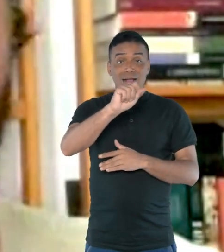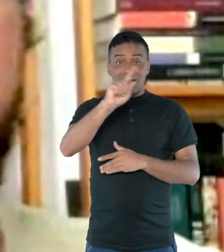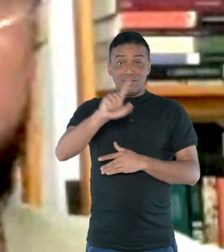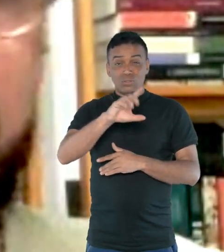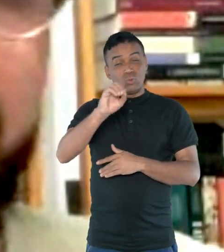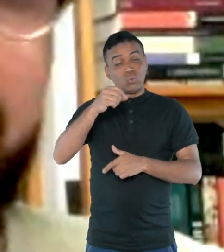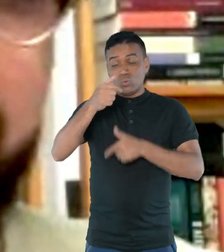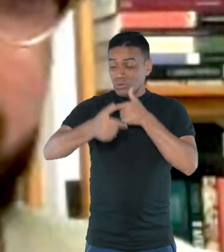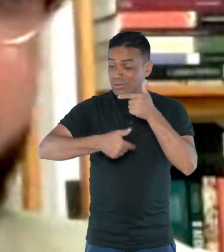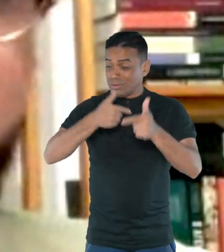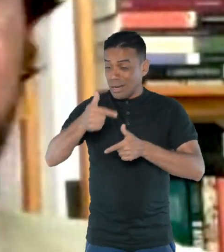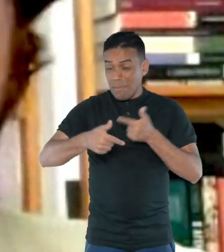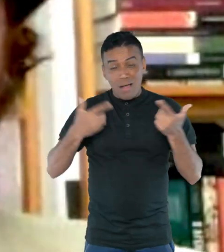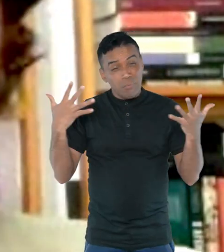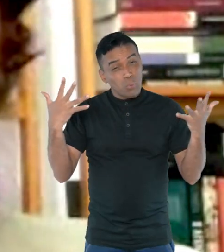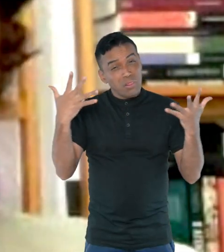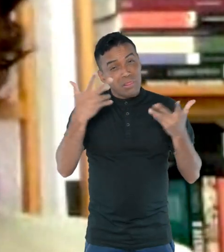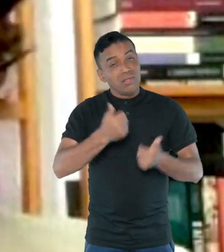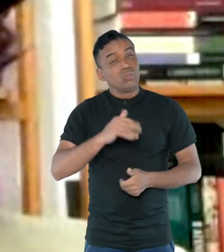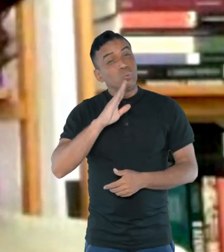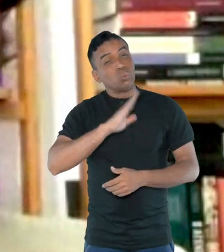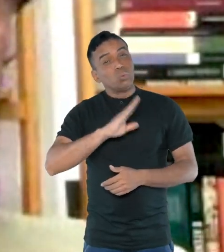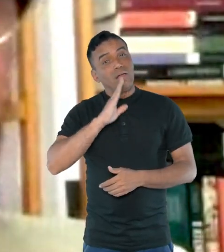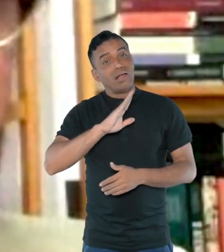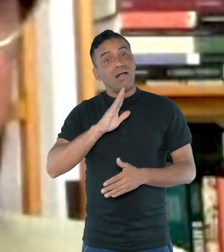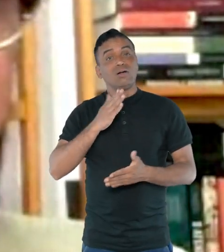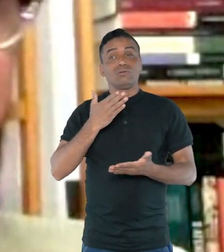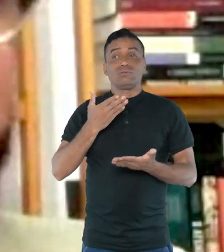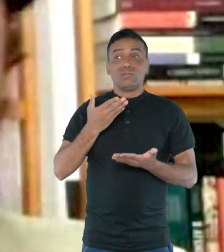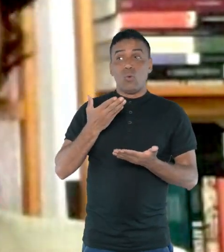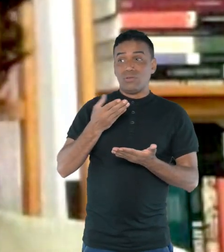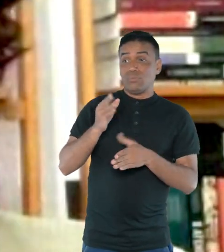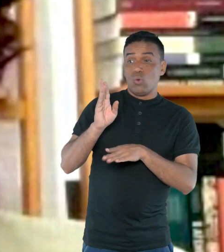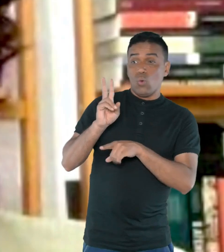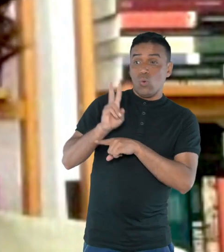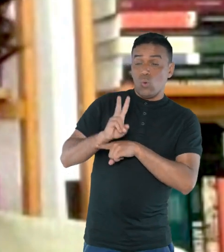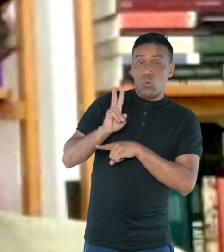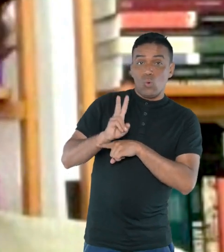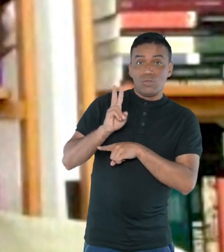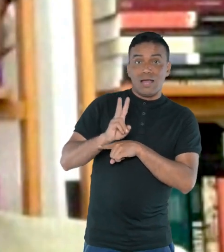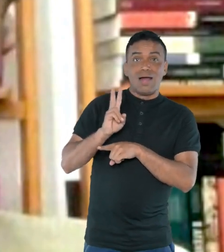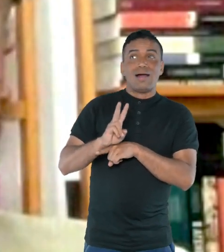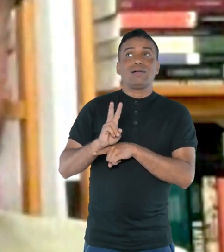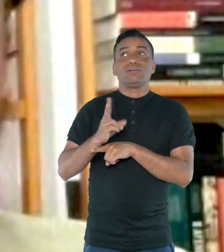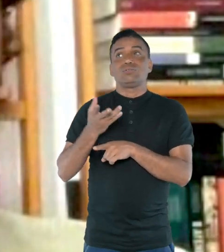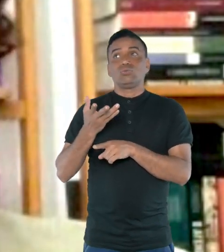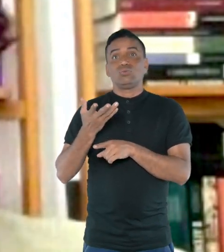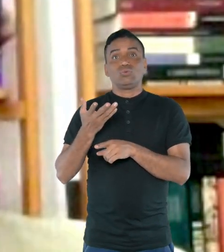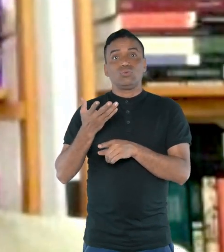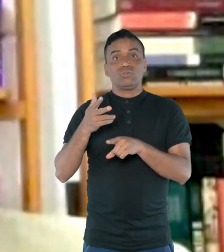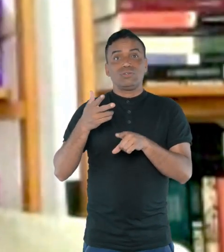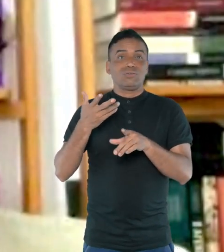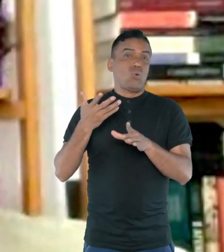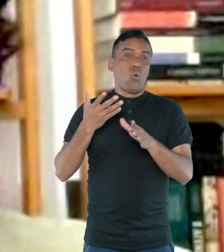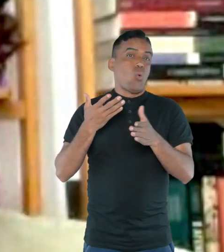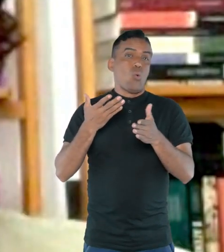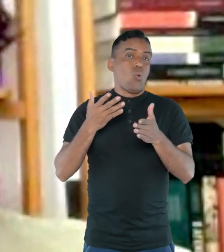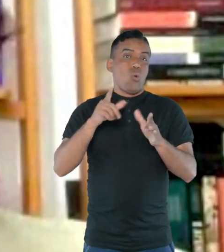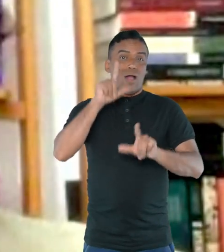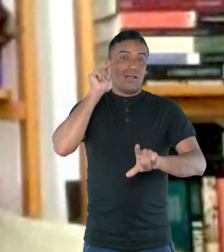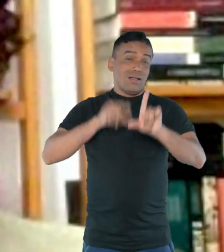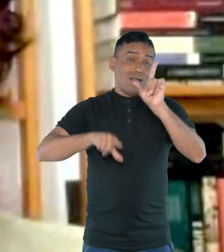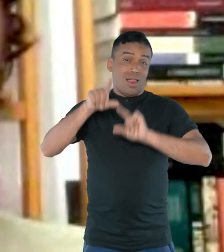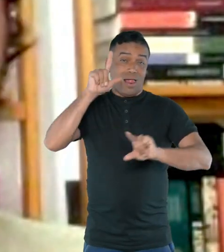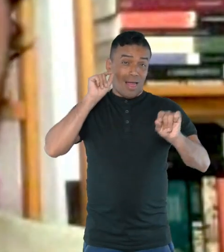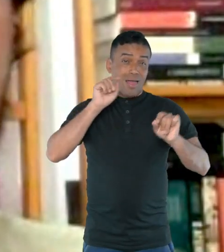tão bonito, tão legal em relação ao cuidado que teve com o tratamento editorial que